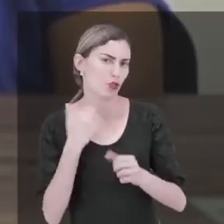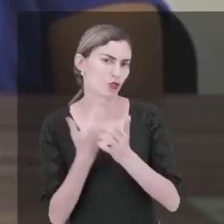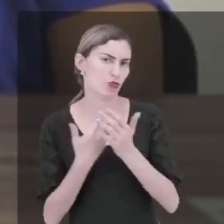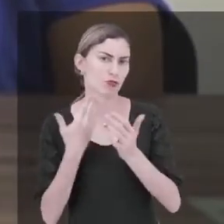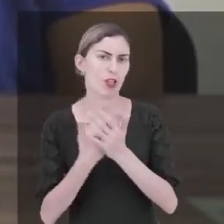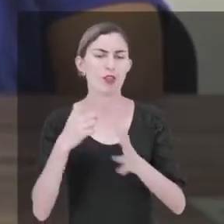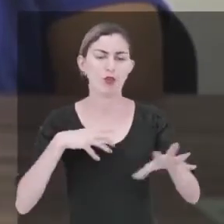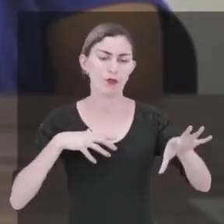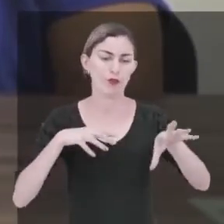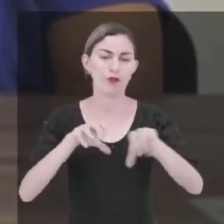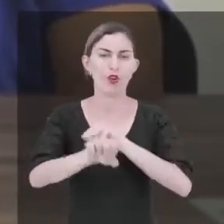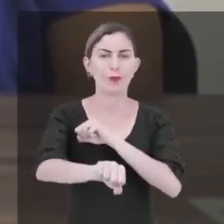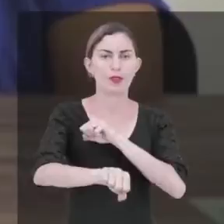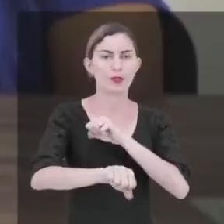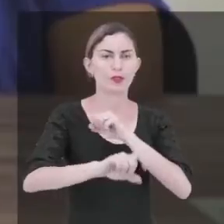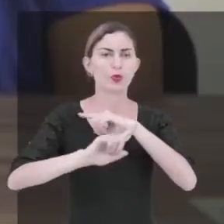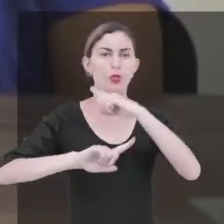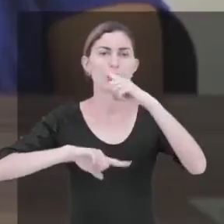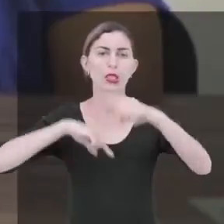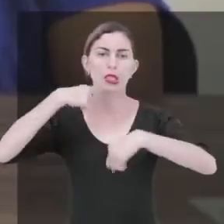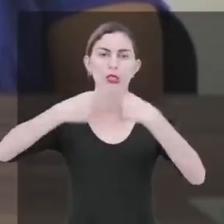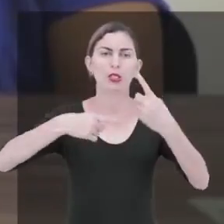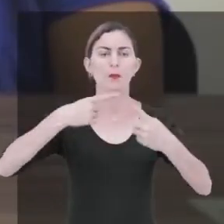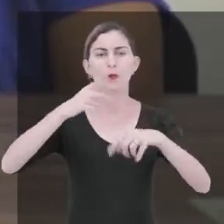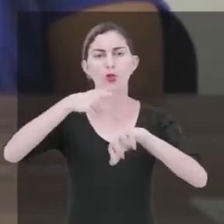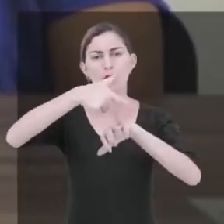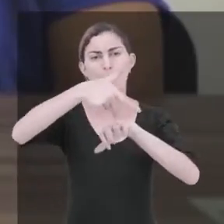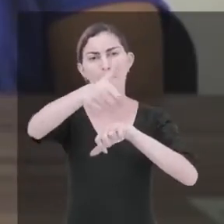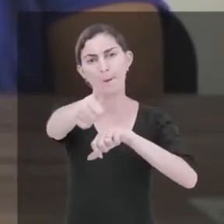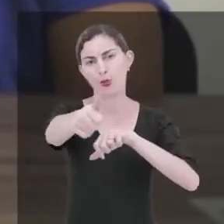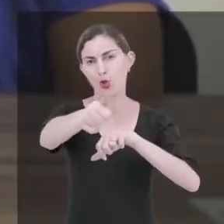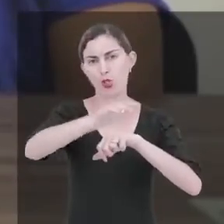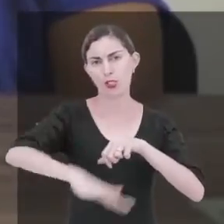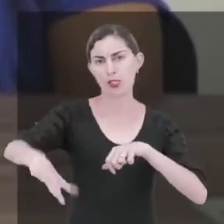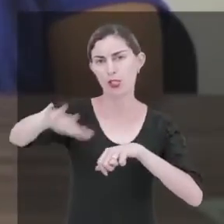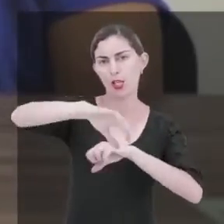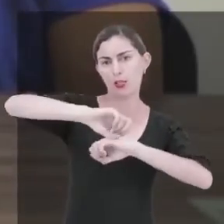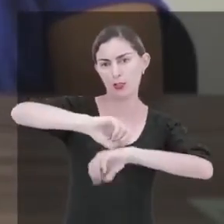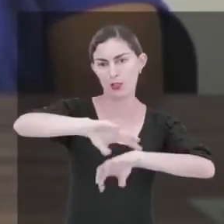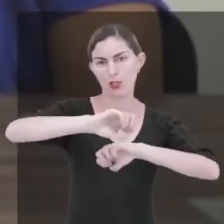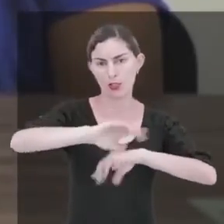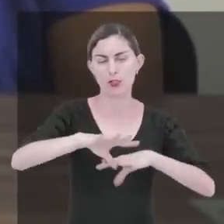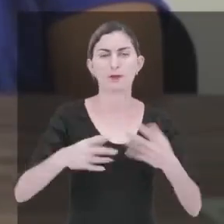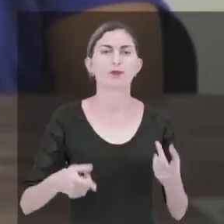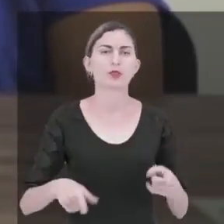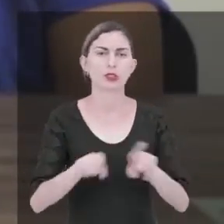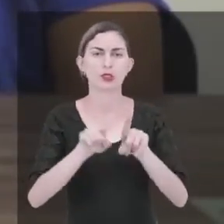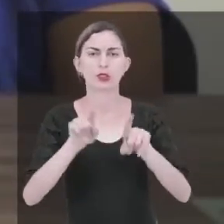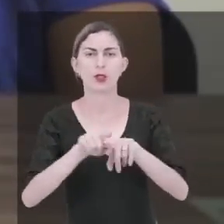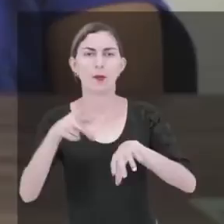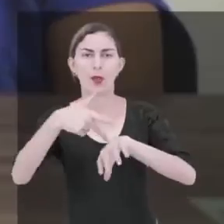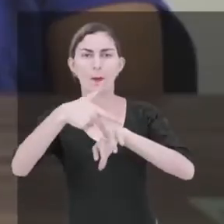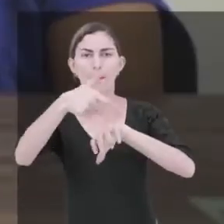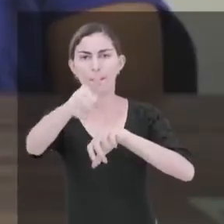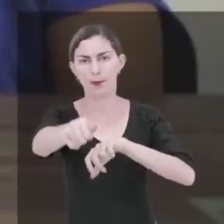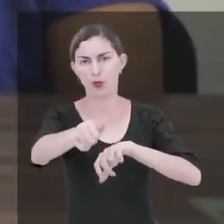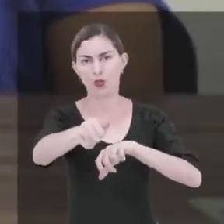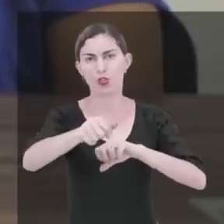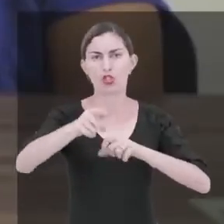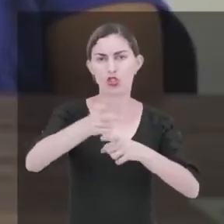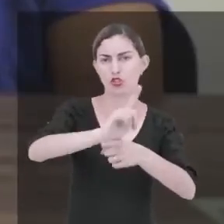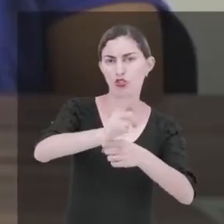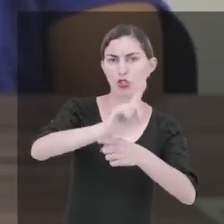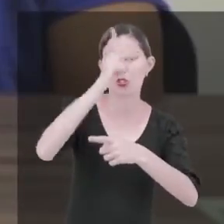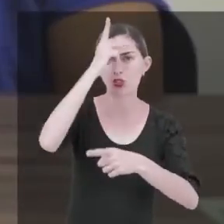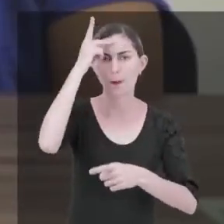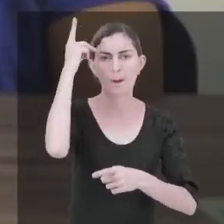depois da formação eu ainda fiz a pós-graduação na área de educação, fiz uma pós-graduação na